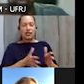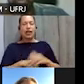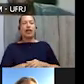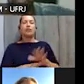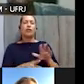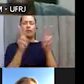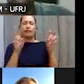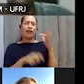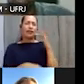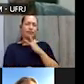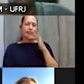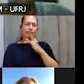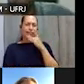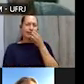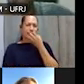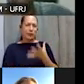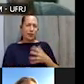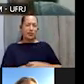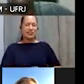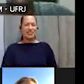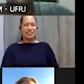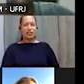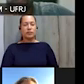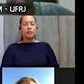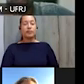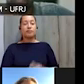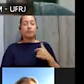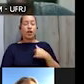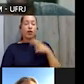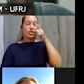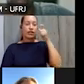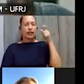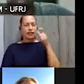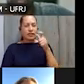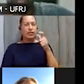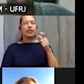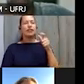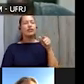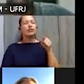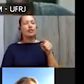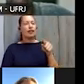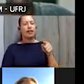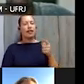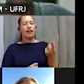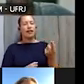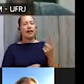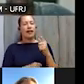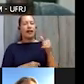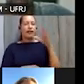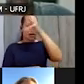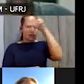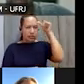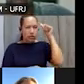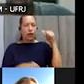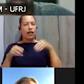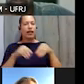né? E eu acho interessante, por exemplo, a questão da Amazônia, da terra preta de índio.